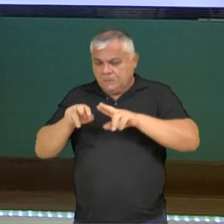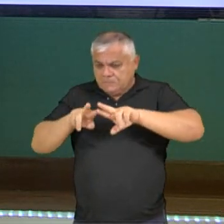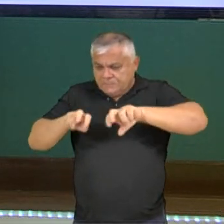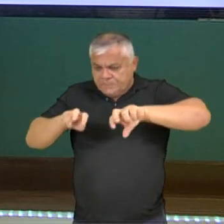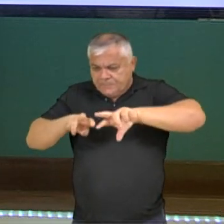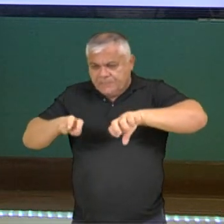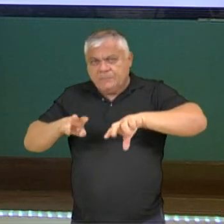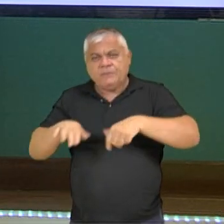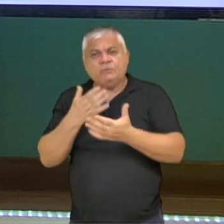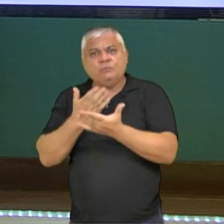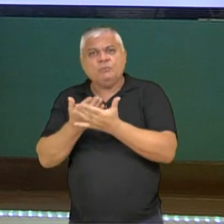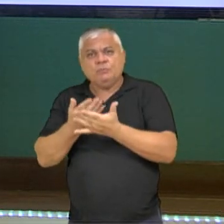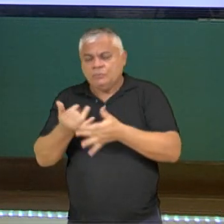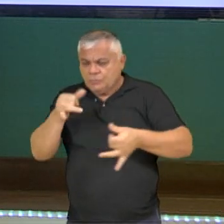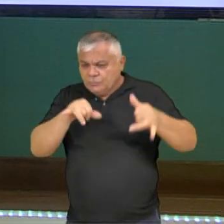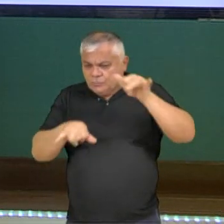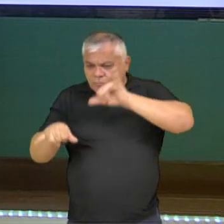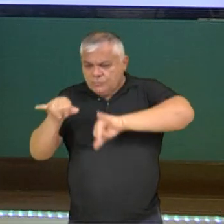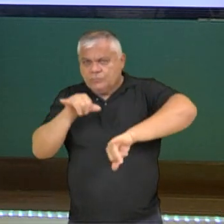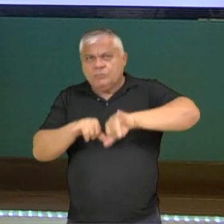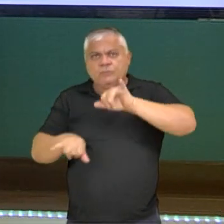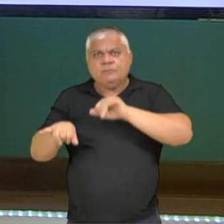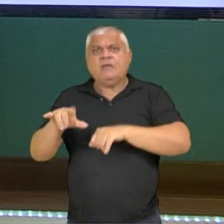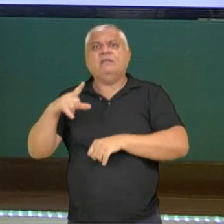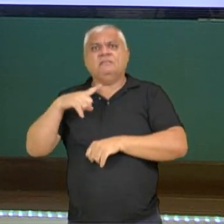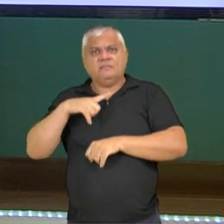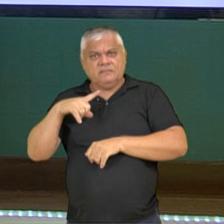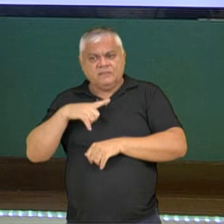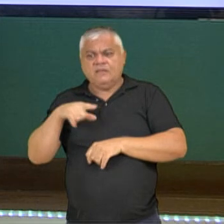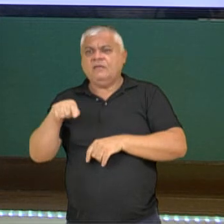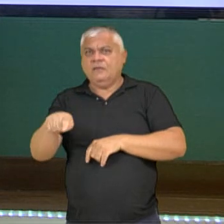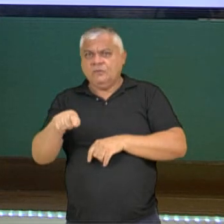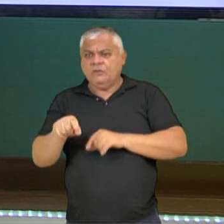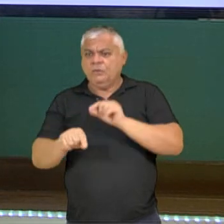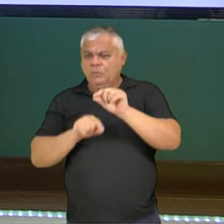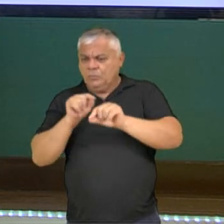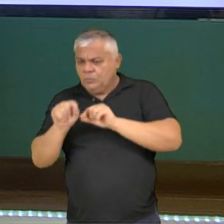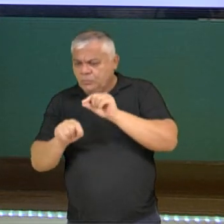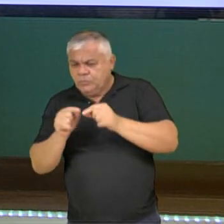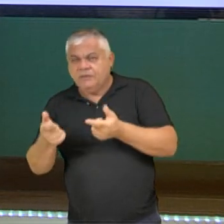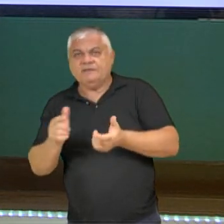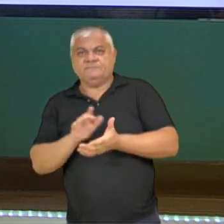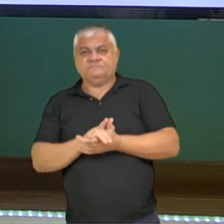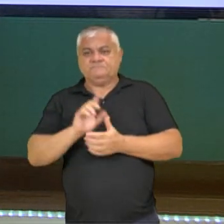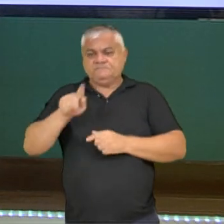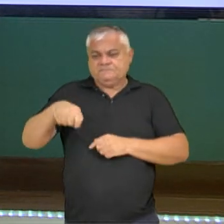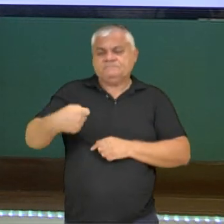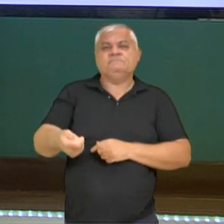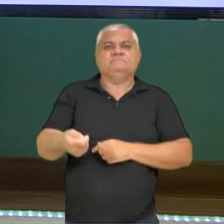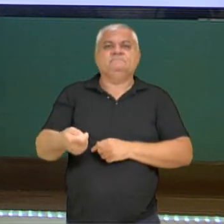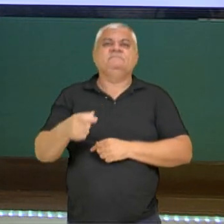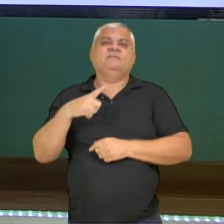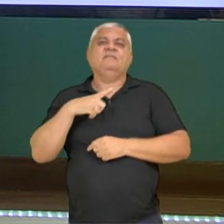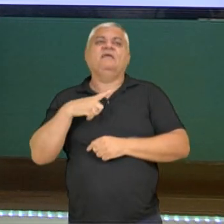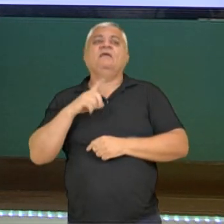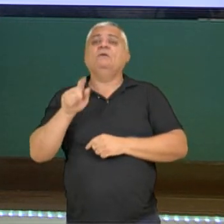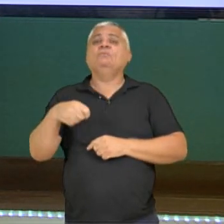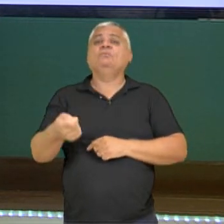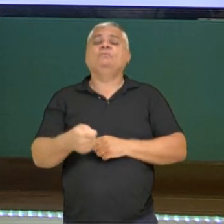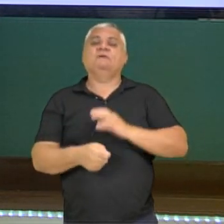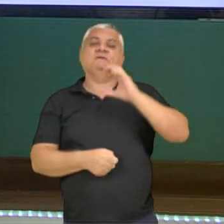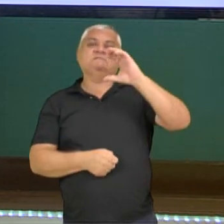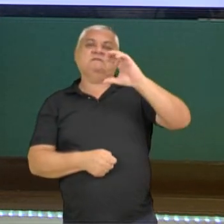as substâncias químicas, evidente, ela tem a representação para essa substância. E uma das representações é